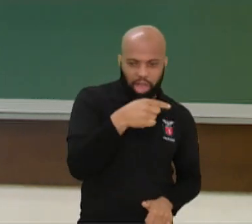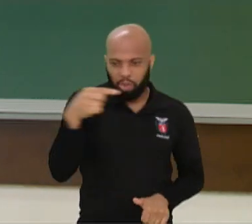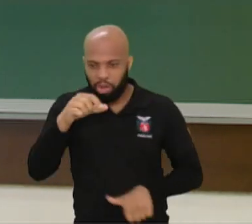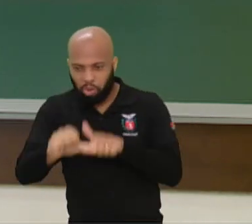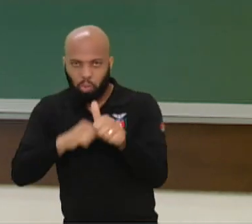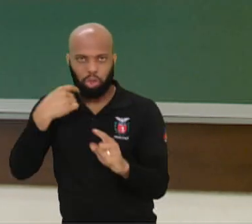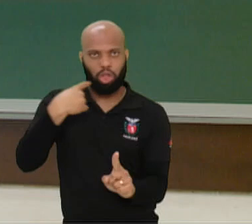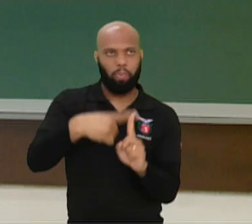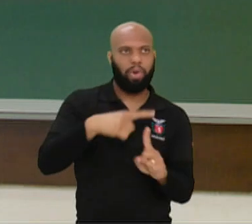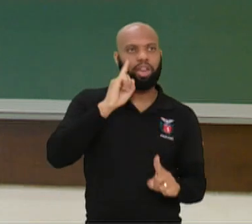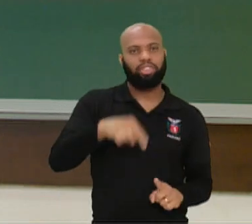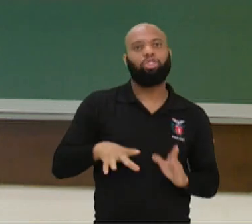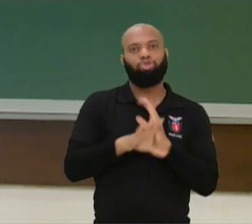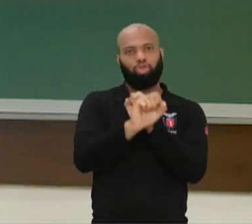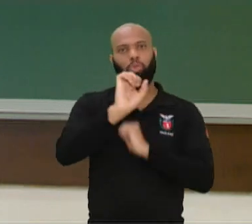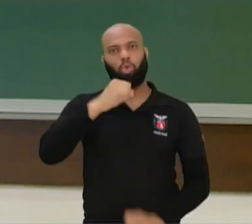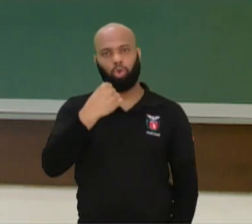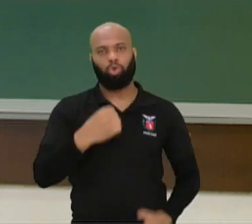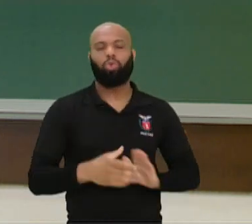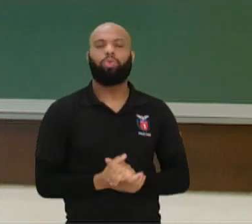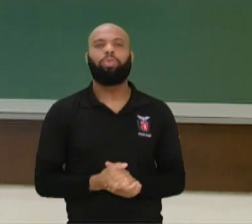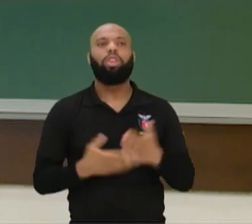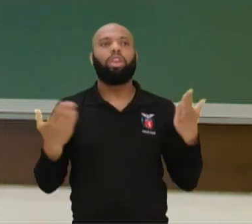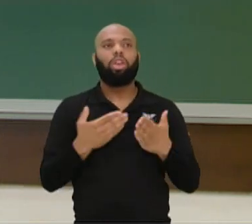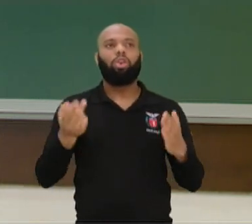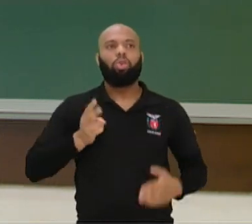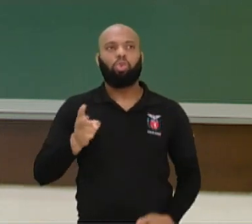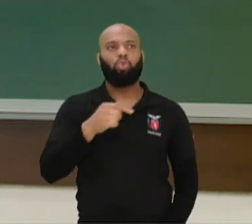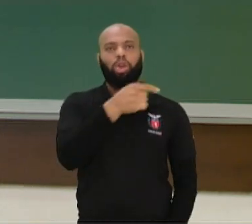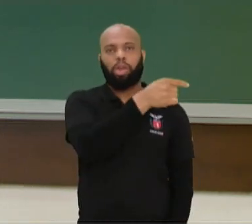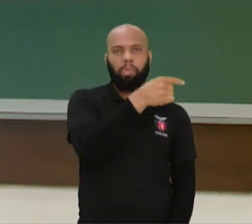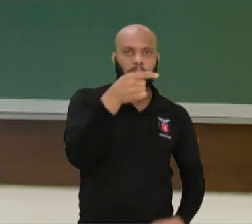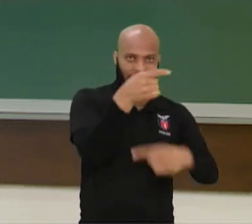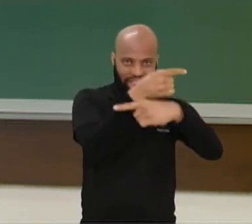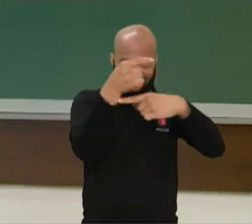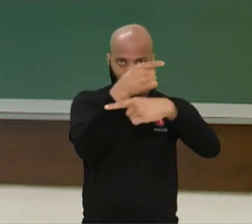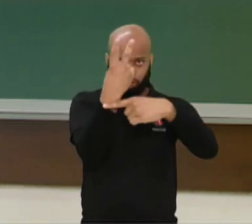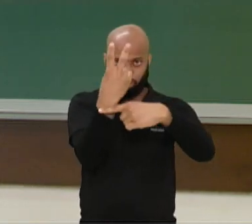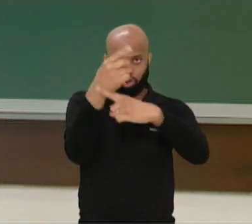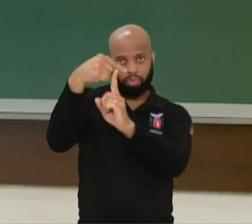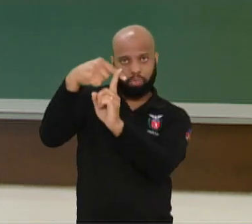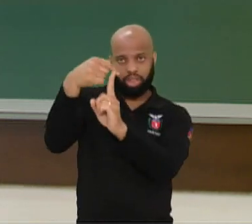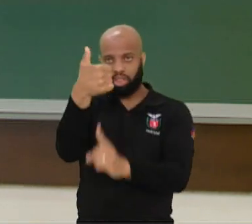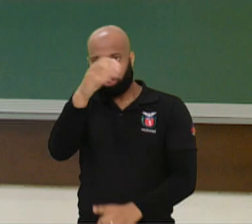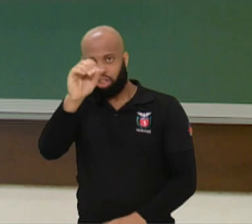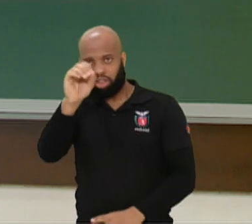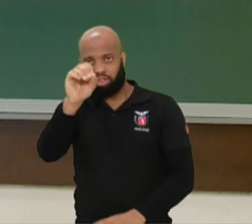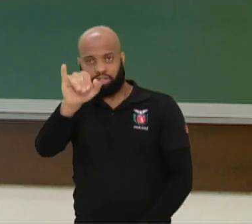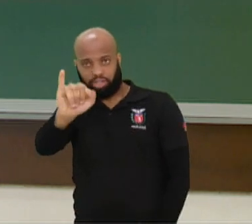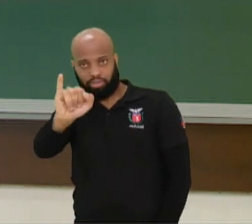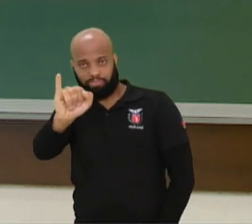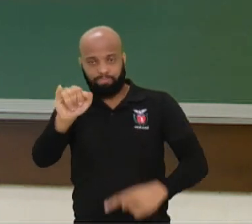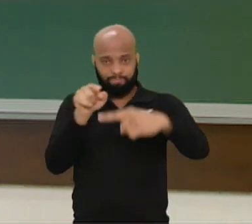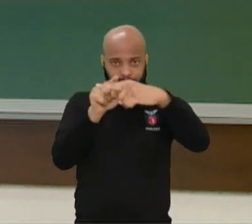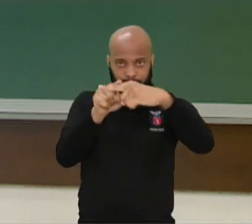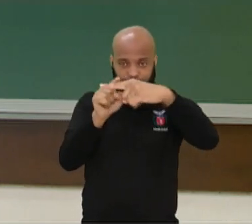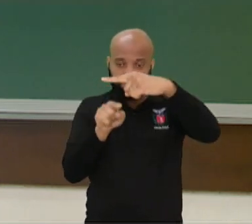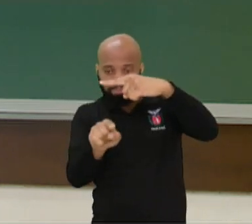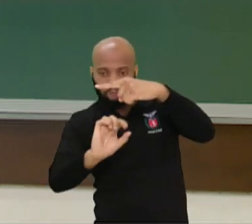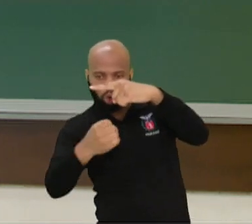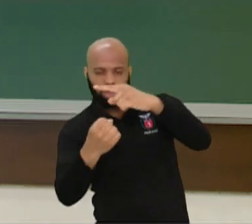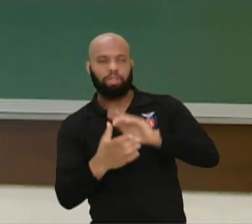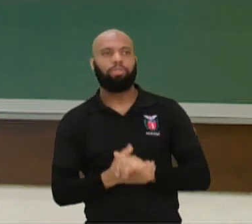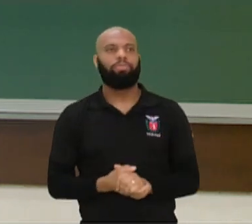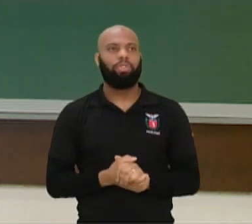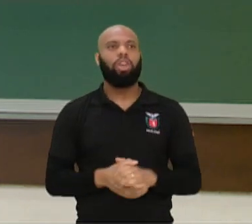é 8. No numerador, eu continuo com menos 2 mais 10i. E aí, você